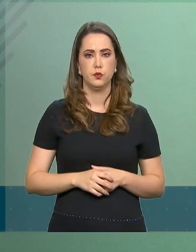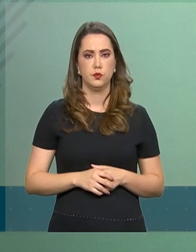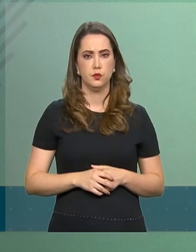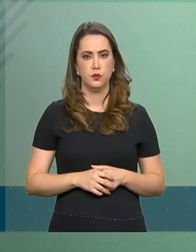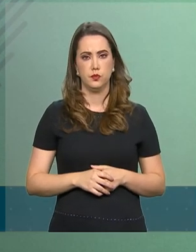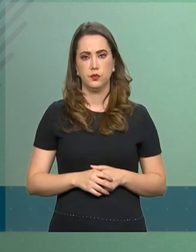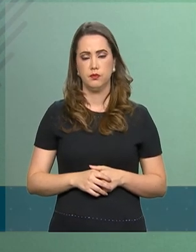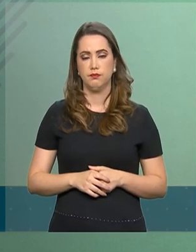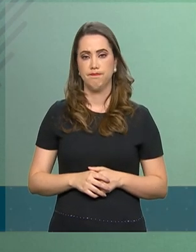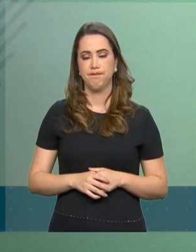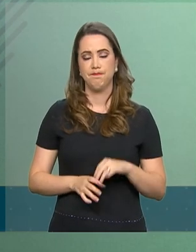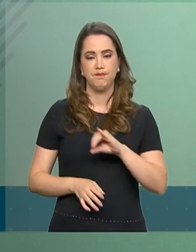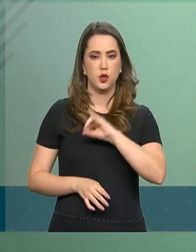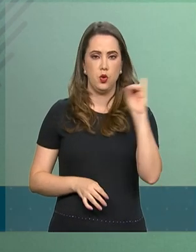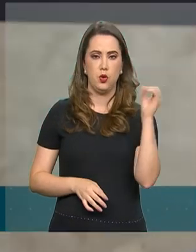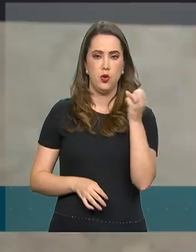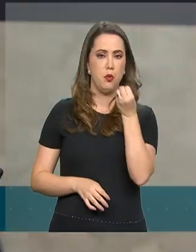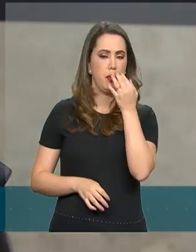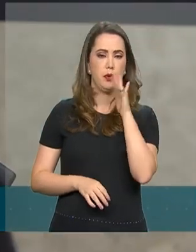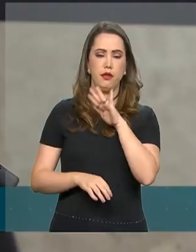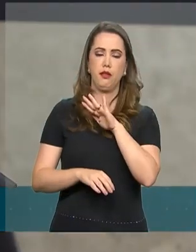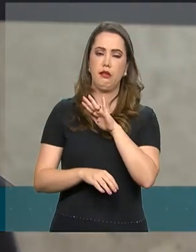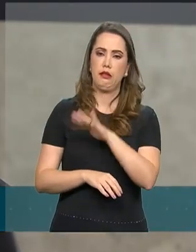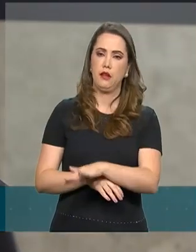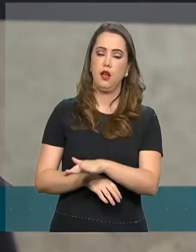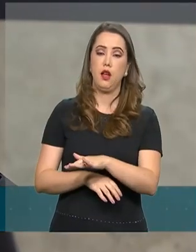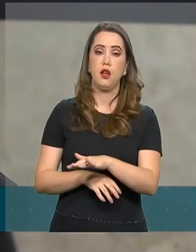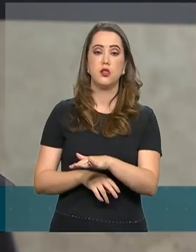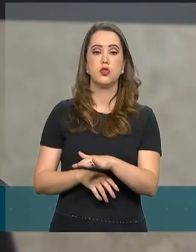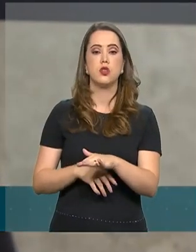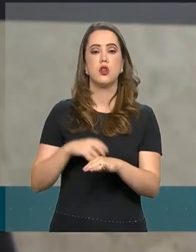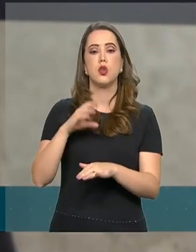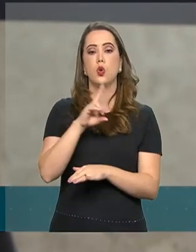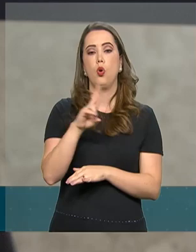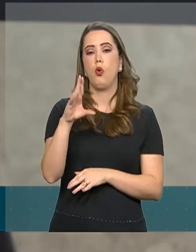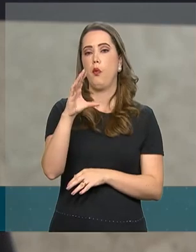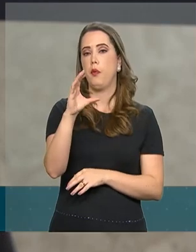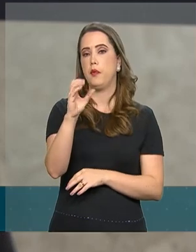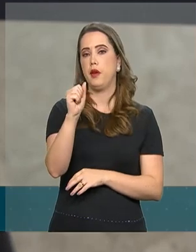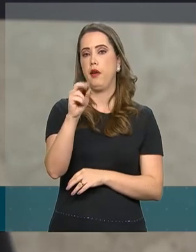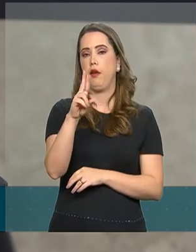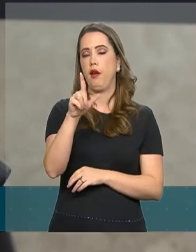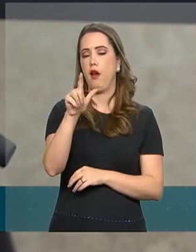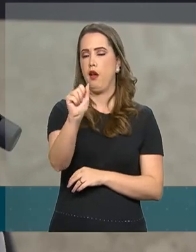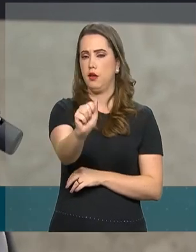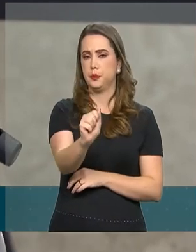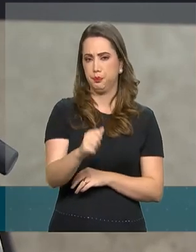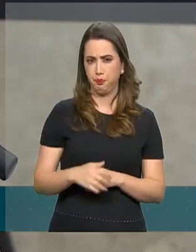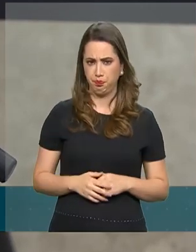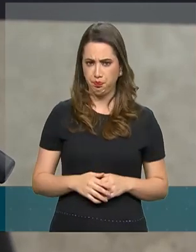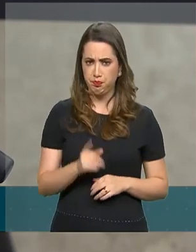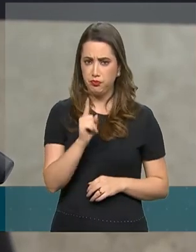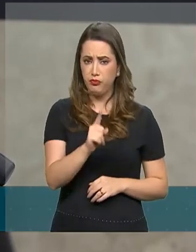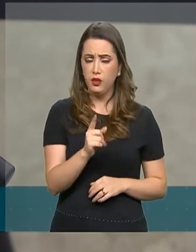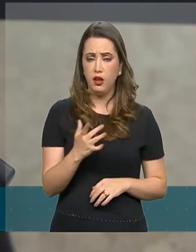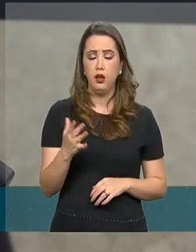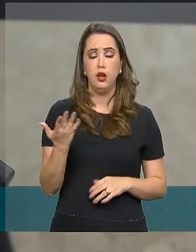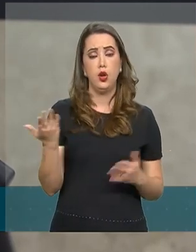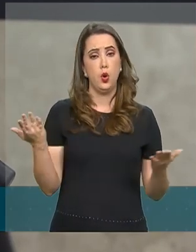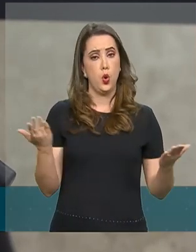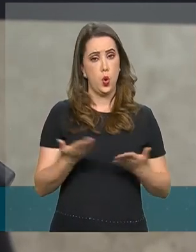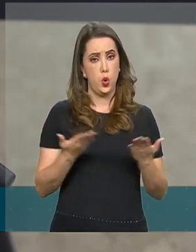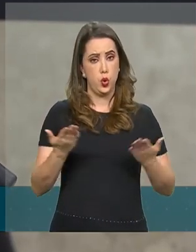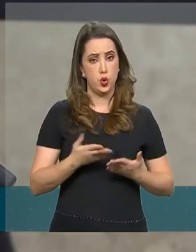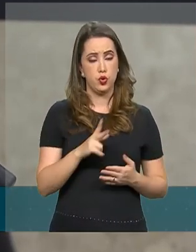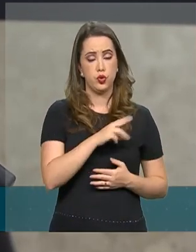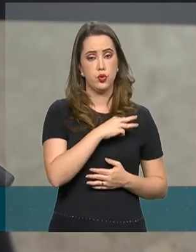é da tarde que não escalará hoje do valor econômico em causa tudo bom duas questões primeiro hoje o ministério da educação